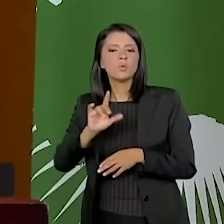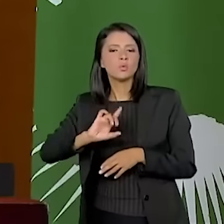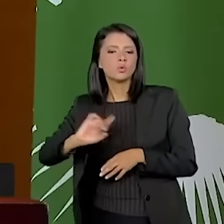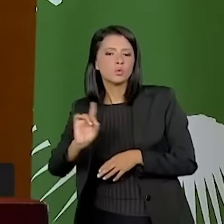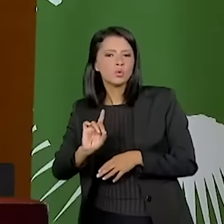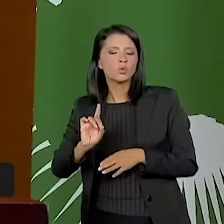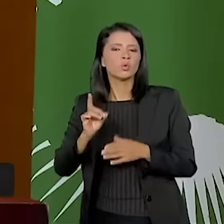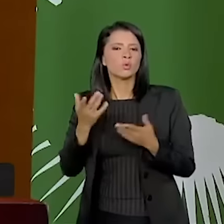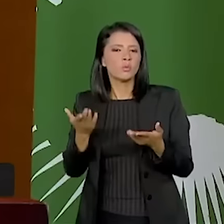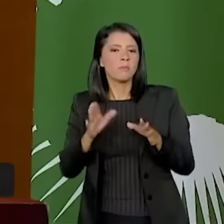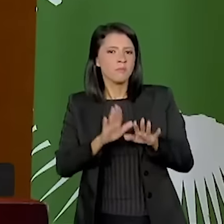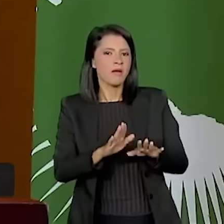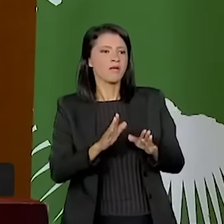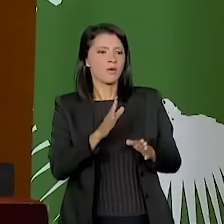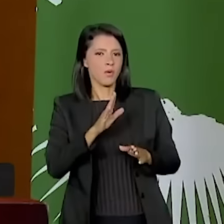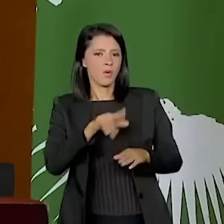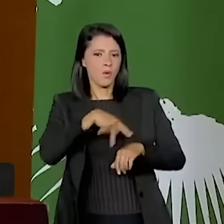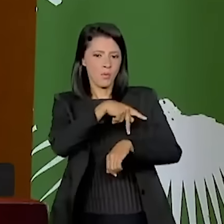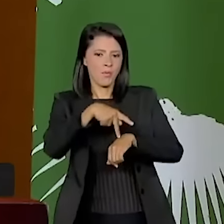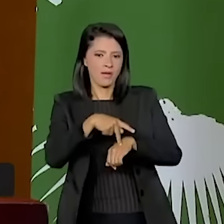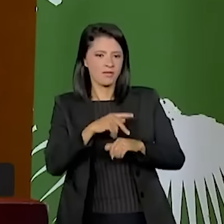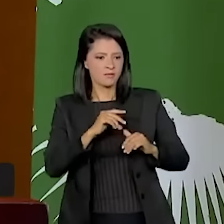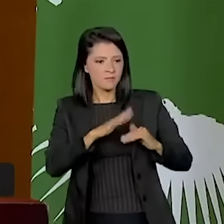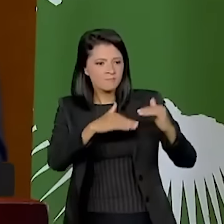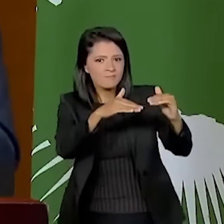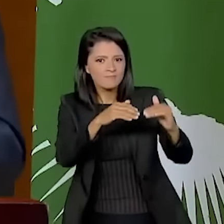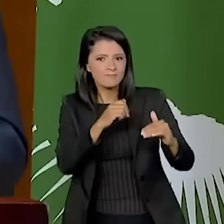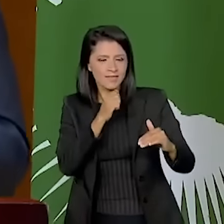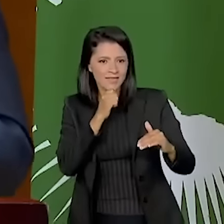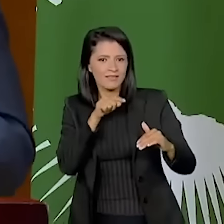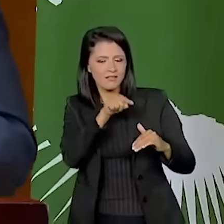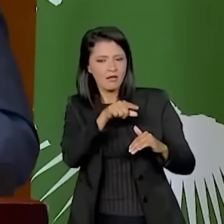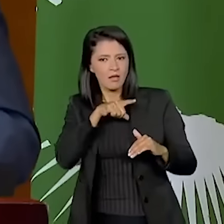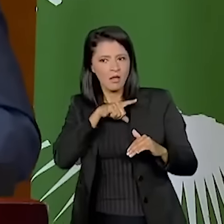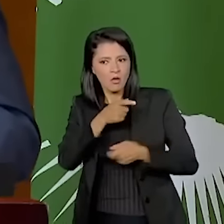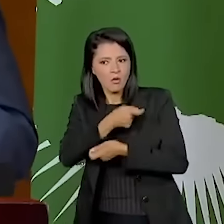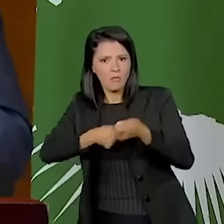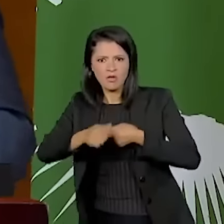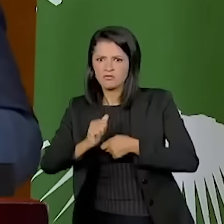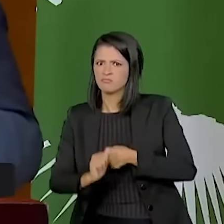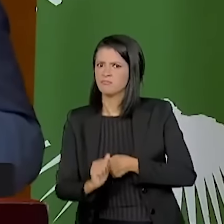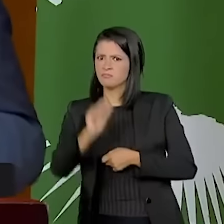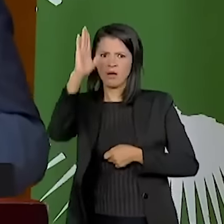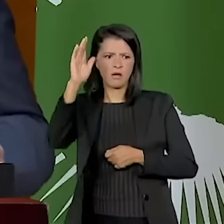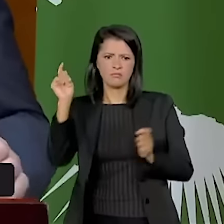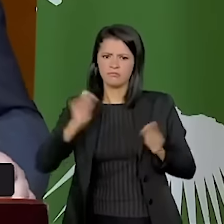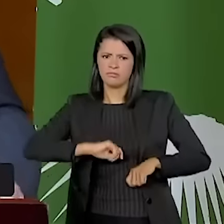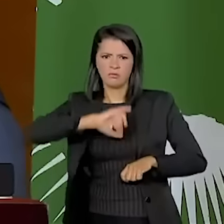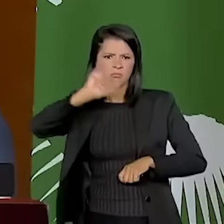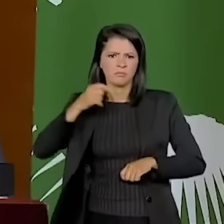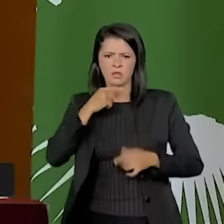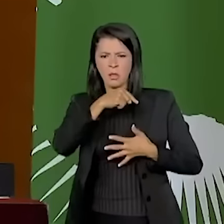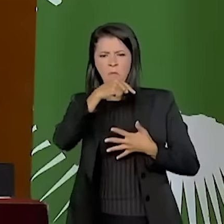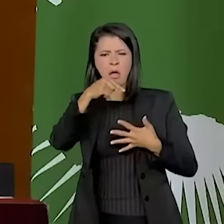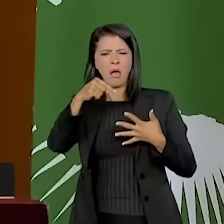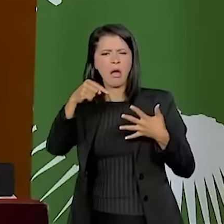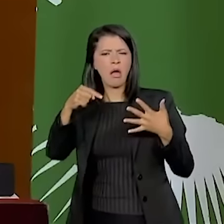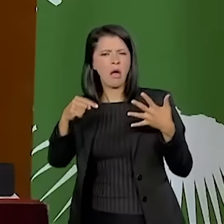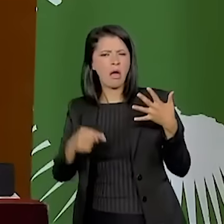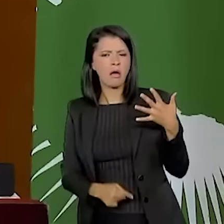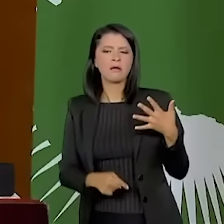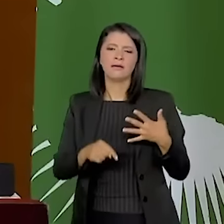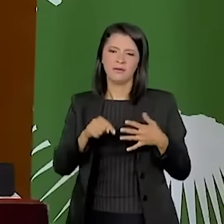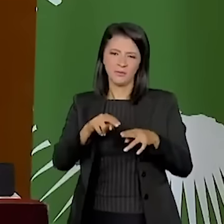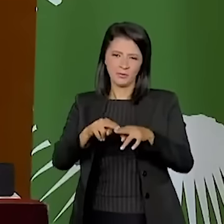vias de desenvolvimento, o nosso comércio é muito maior e as possibilidades são enormes. E por isso